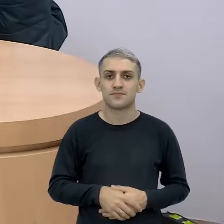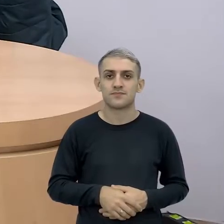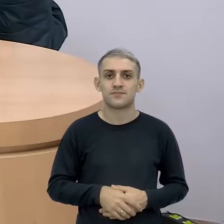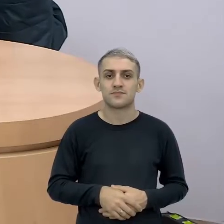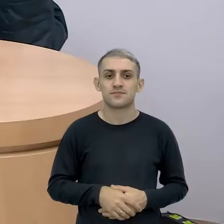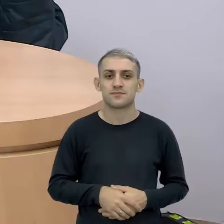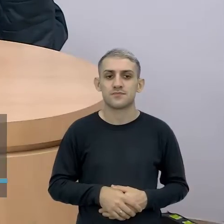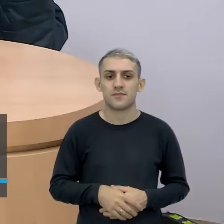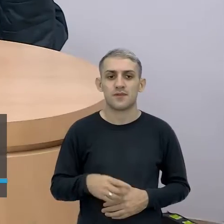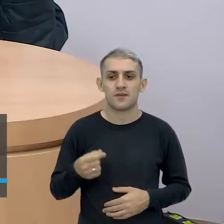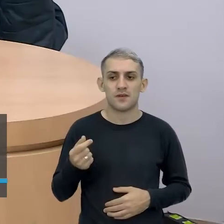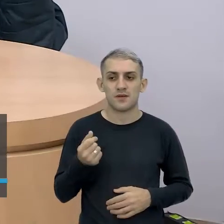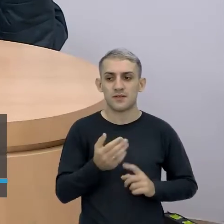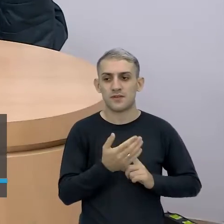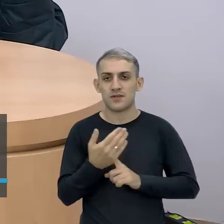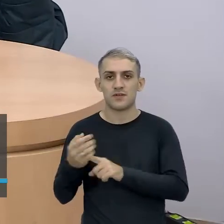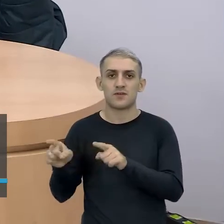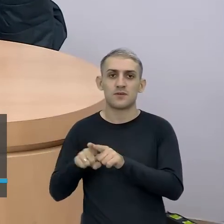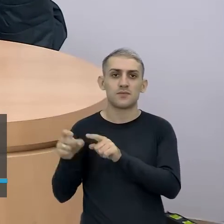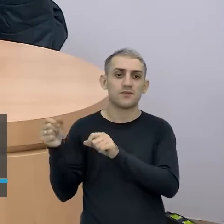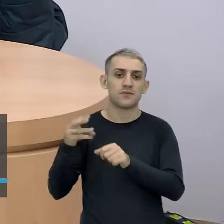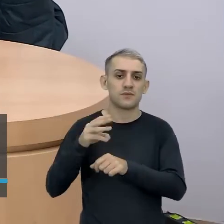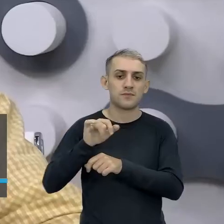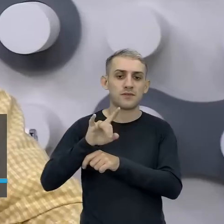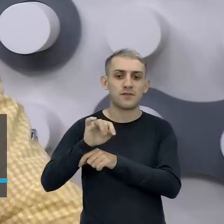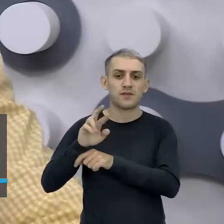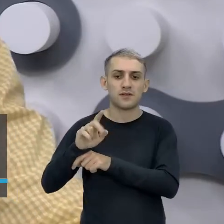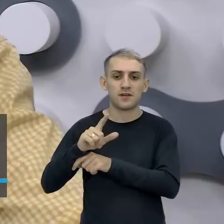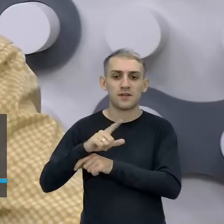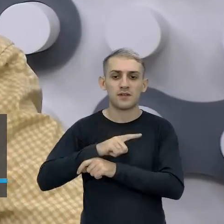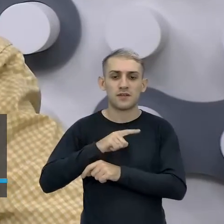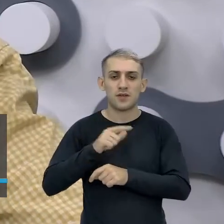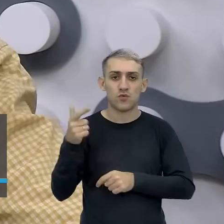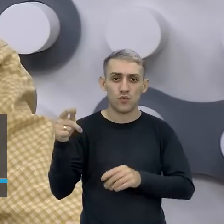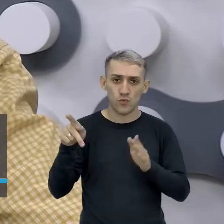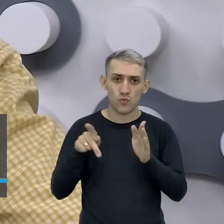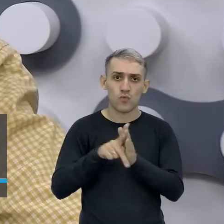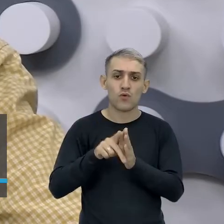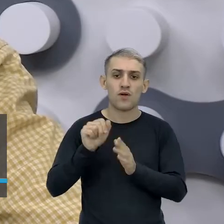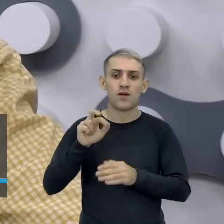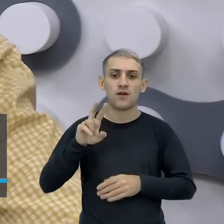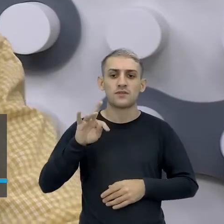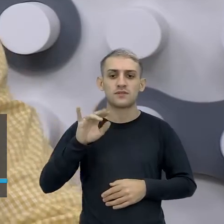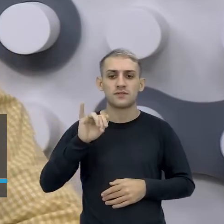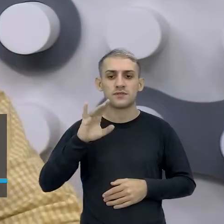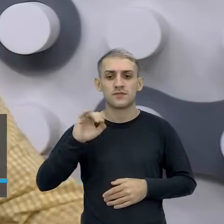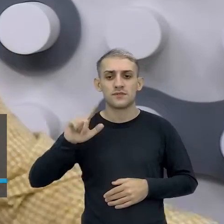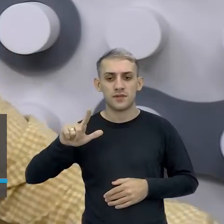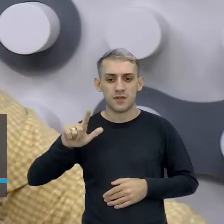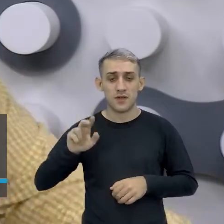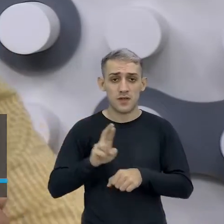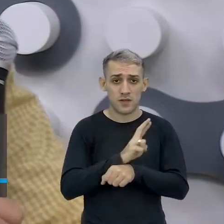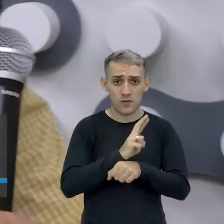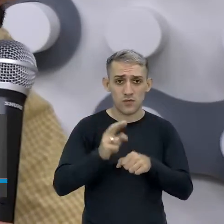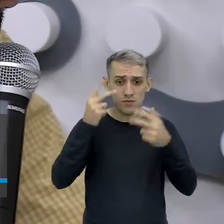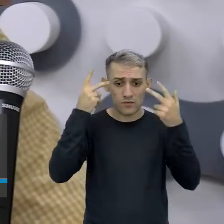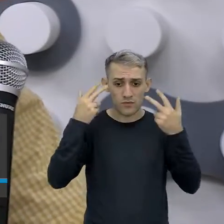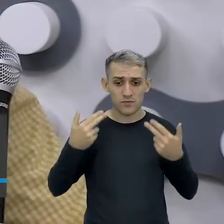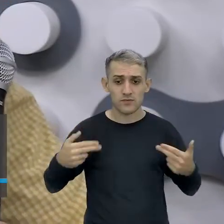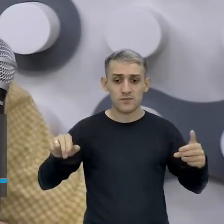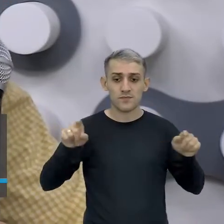Capitais, tecnologia e poder militar, eu reproduzo artificialmente. Recursos naturais eu